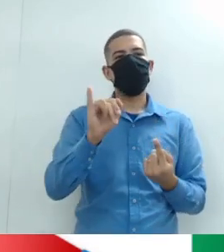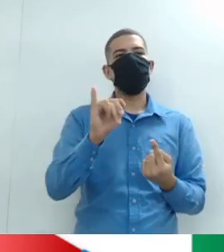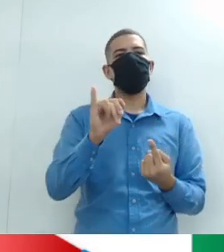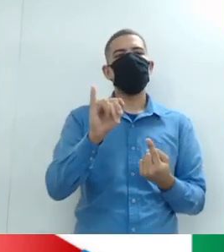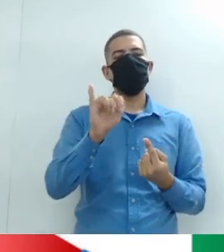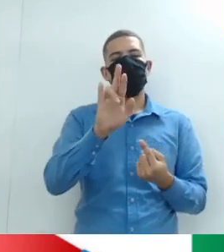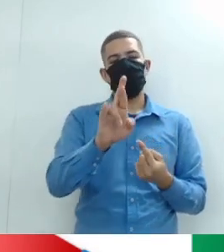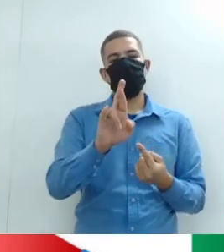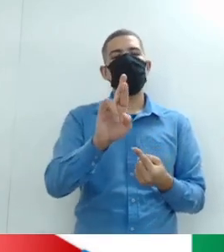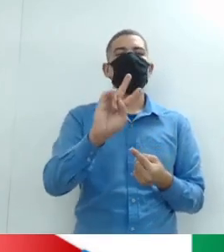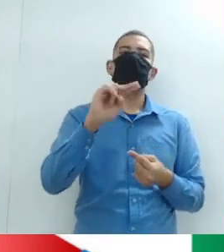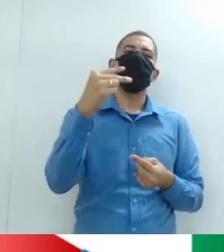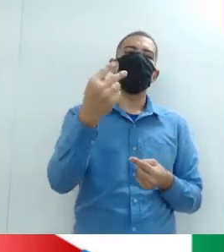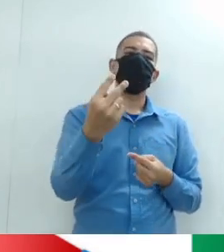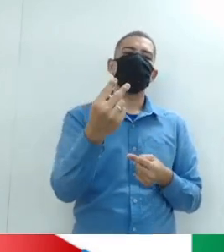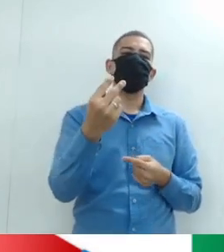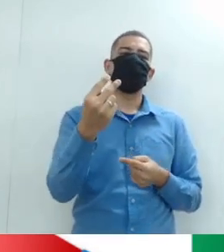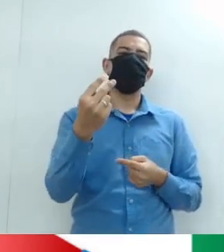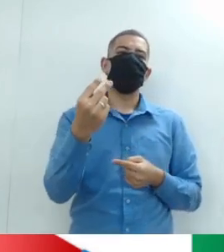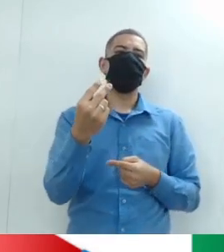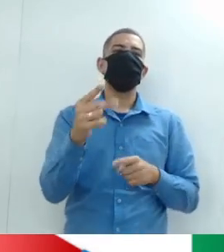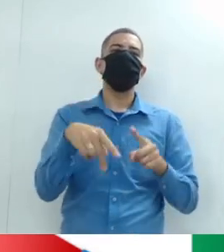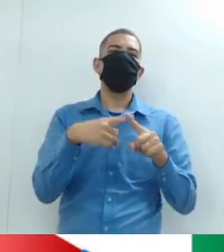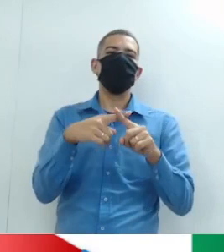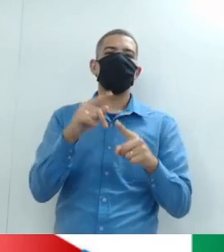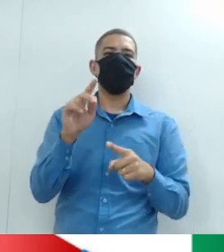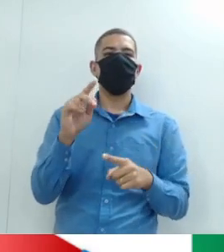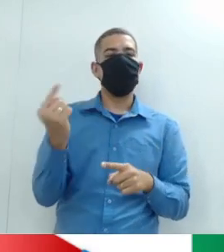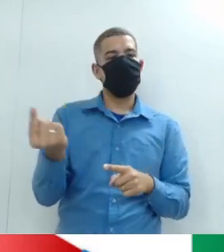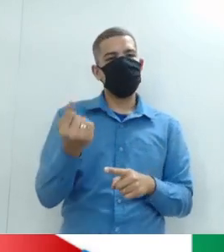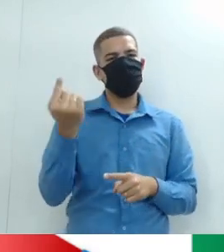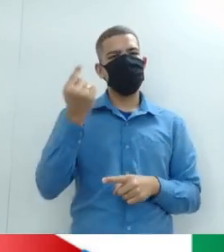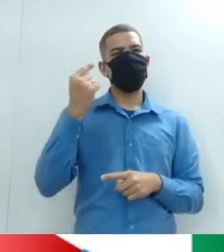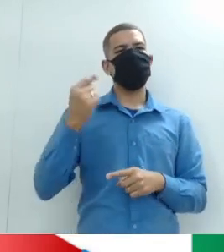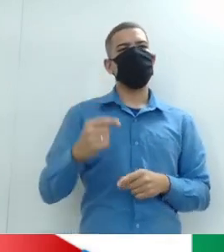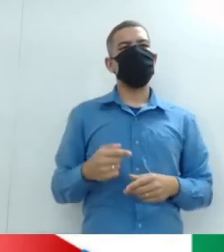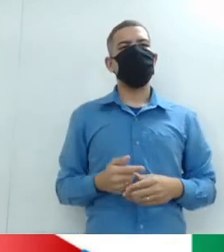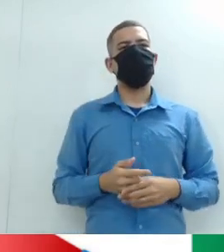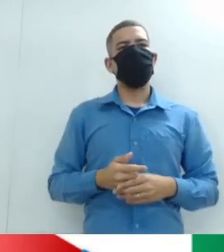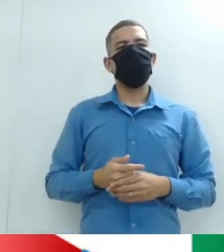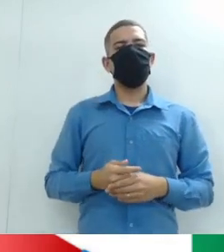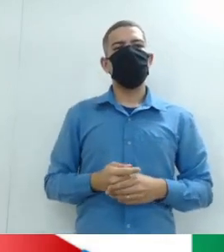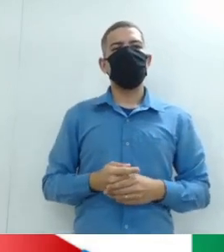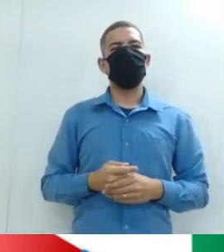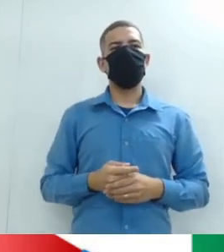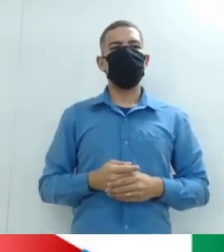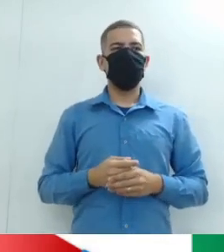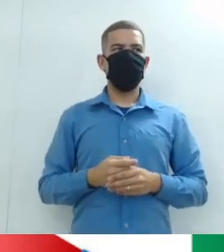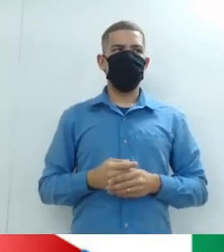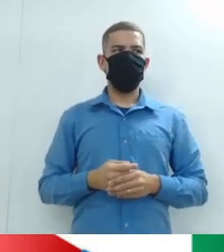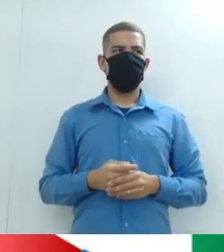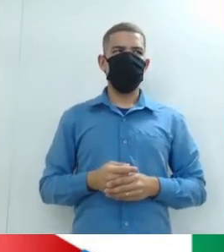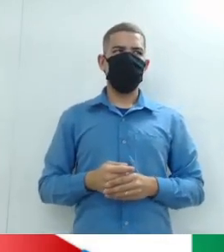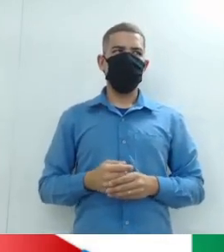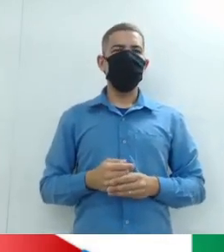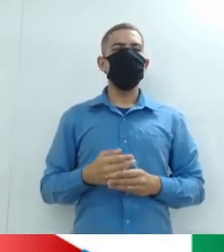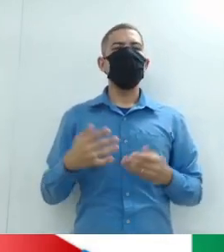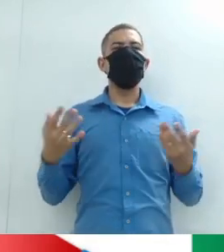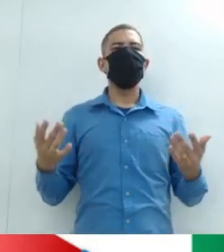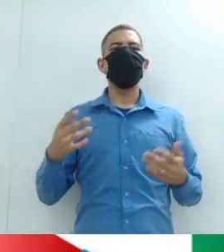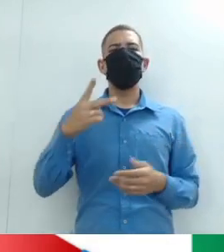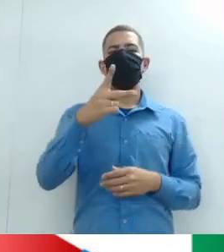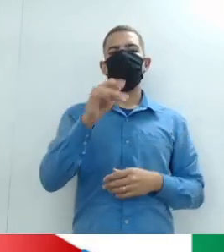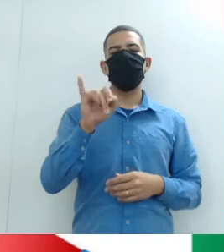quadrado. Então, π vezes r ao quadrado vezes a altura, tá aí o volume do cilindro. Prestou atenção? Professor, por